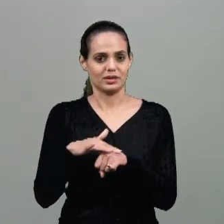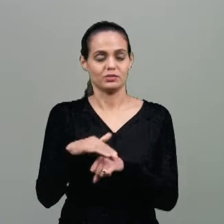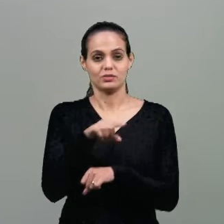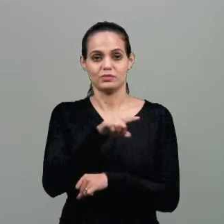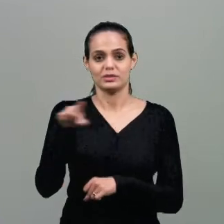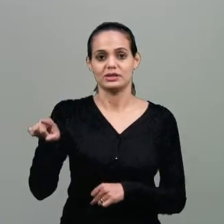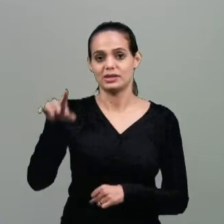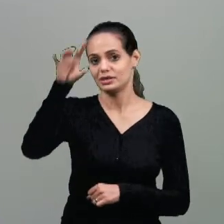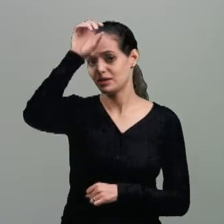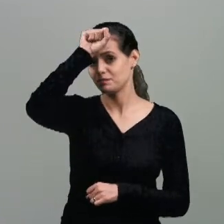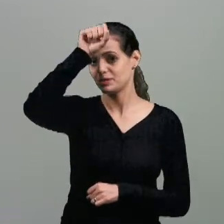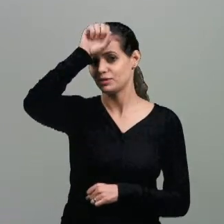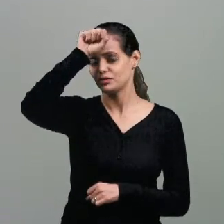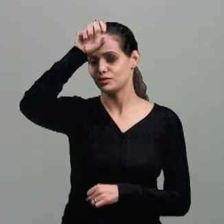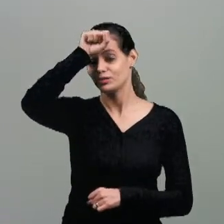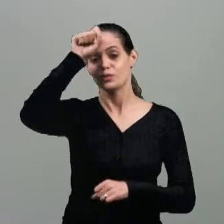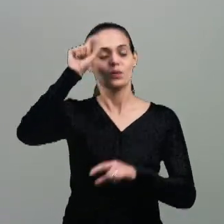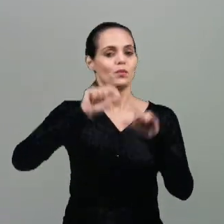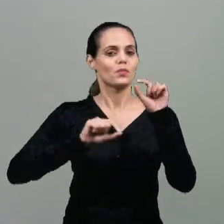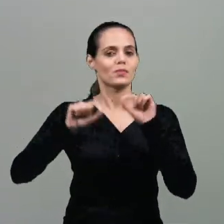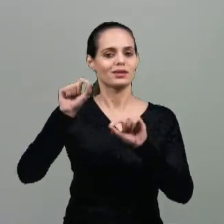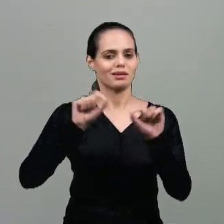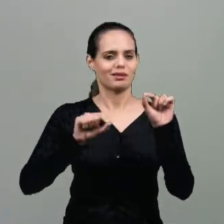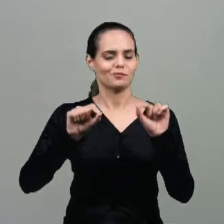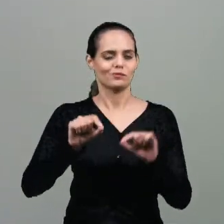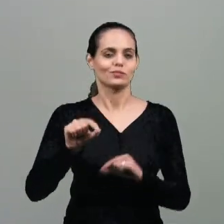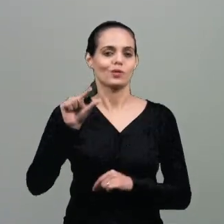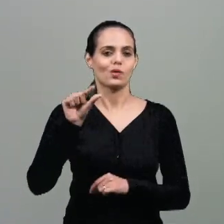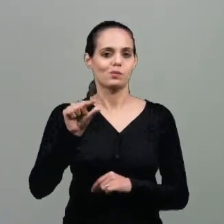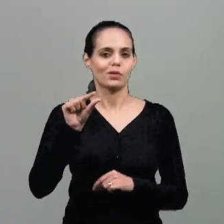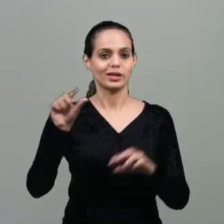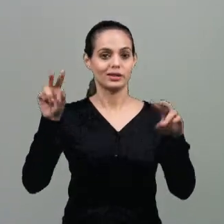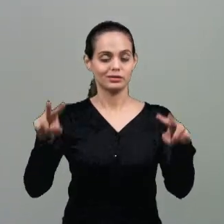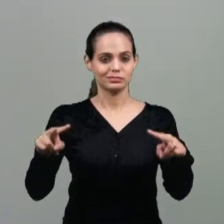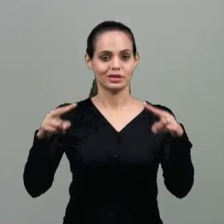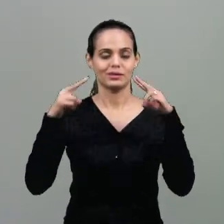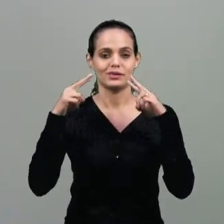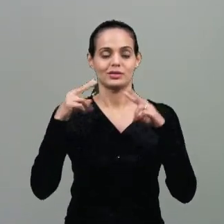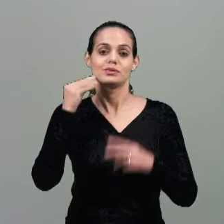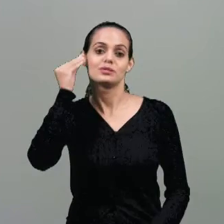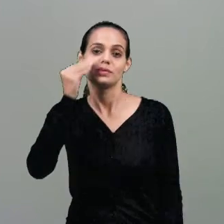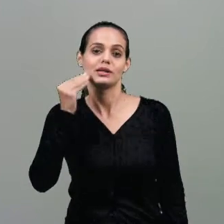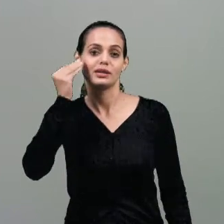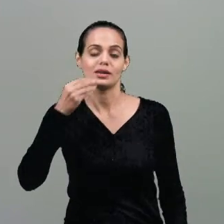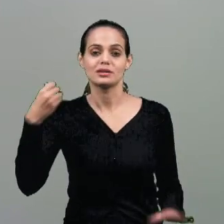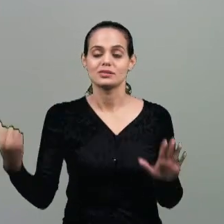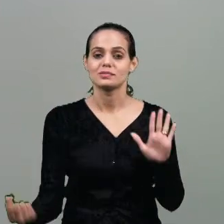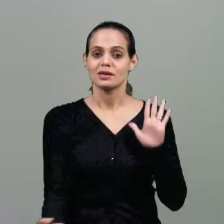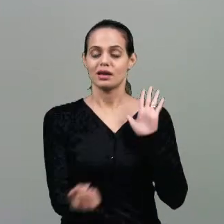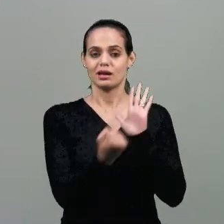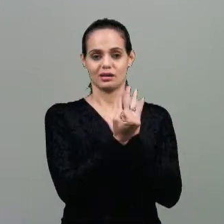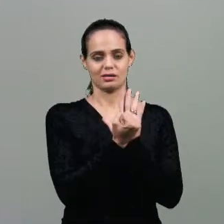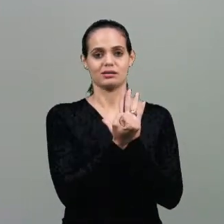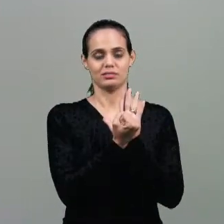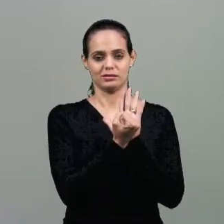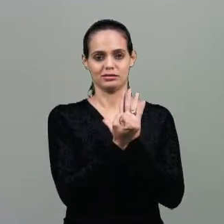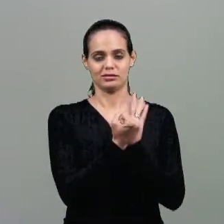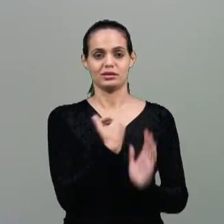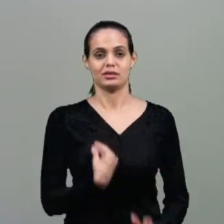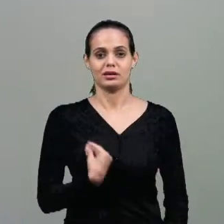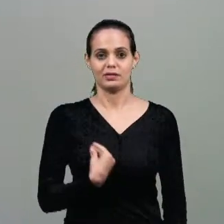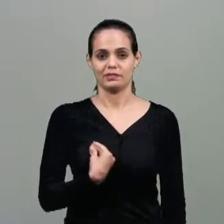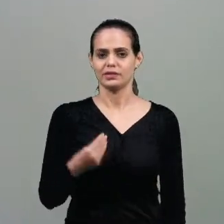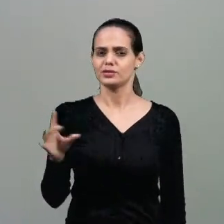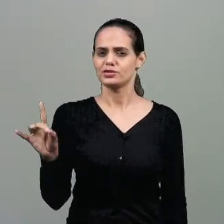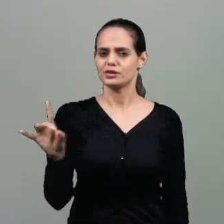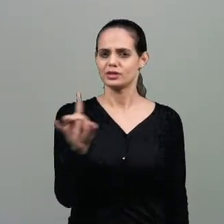têm ouvido um pouquinho daquilo que são experiências marcantes na vida de cada pastor.